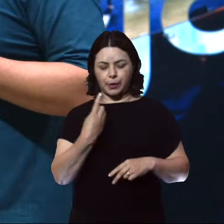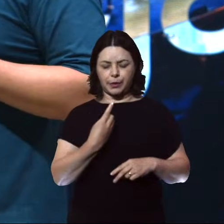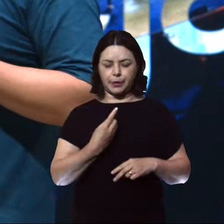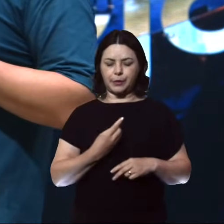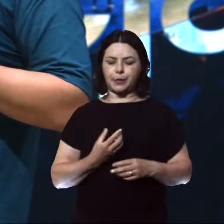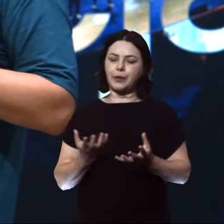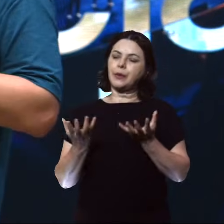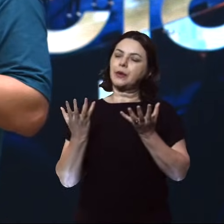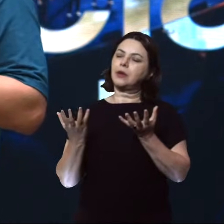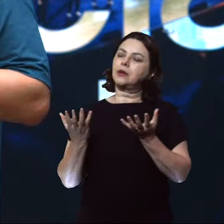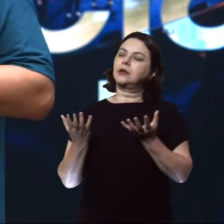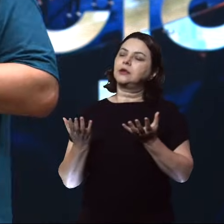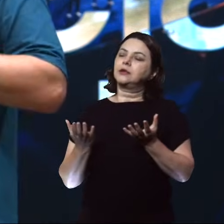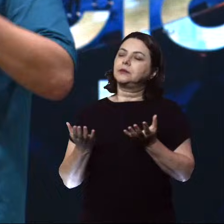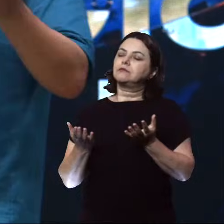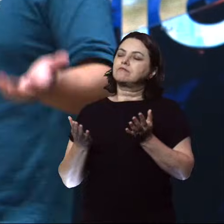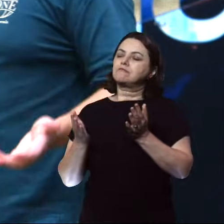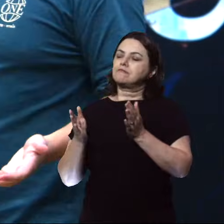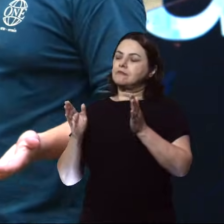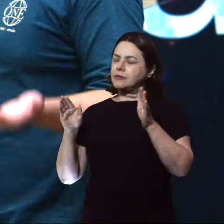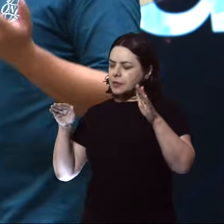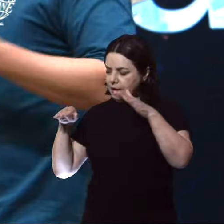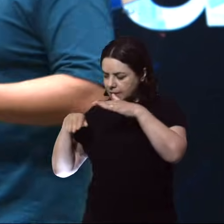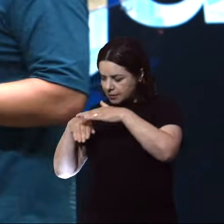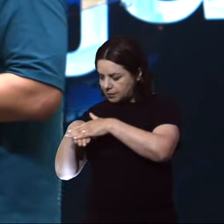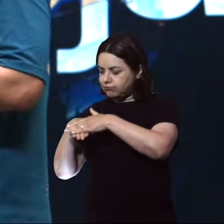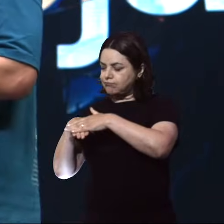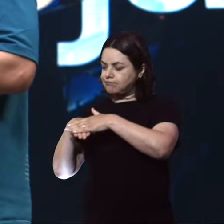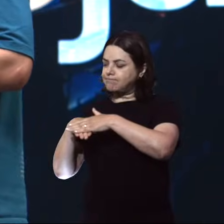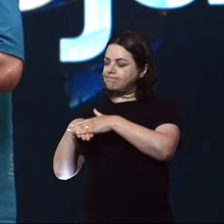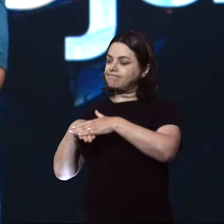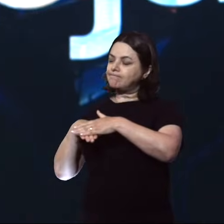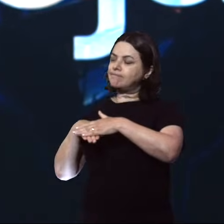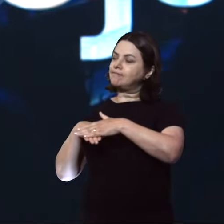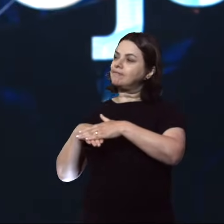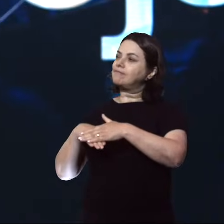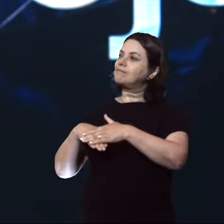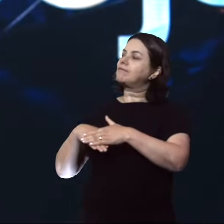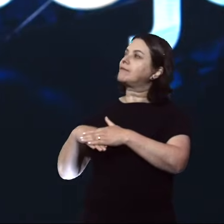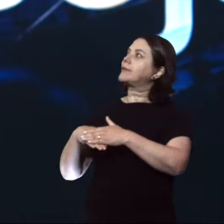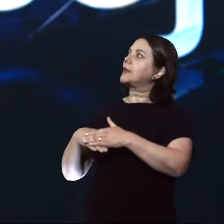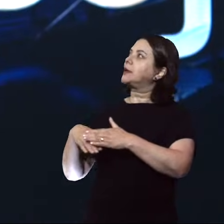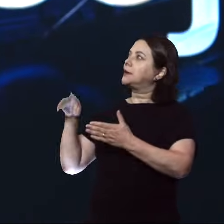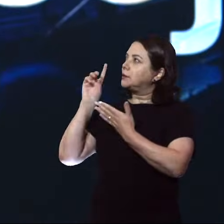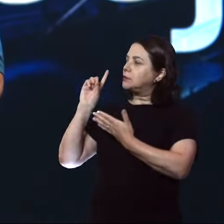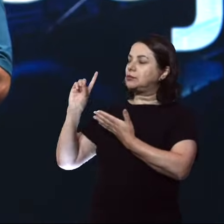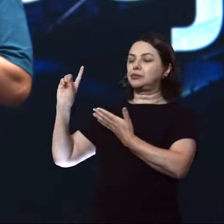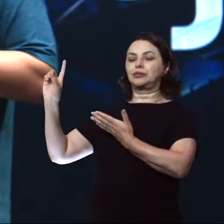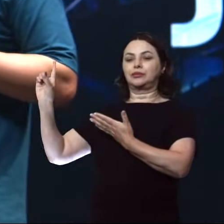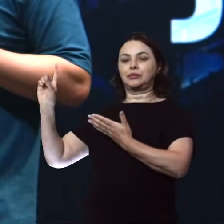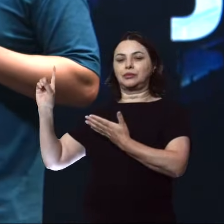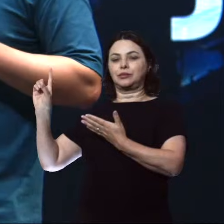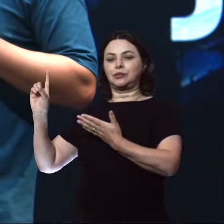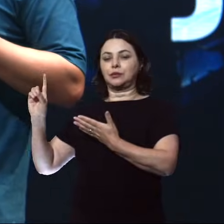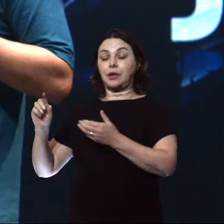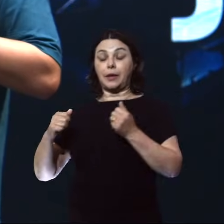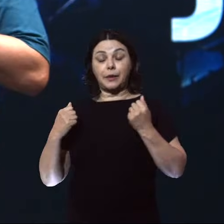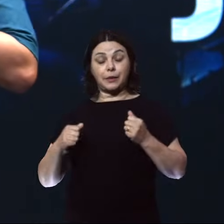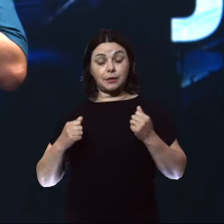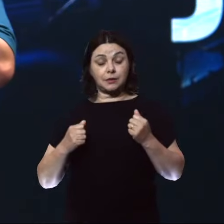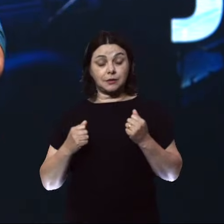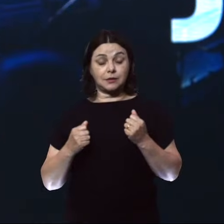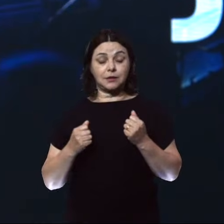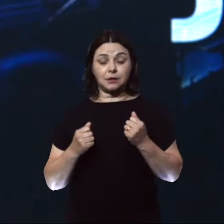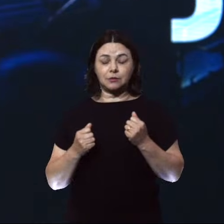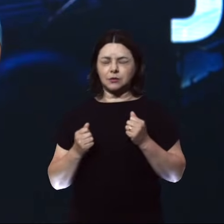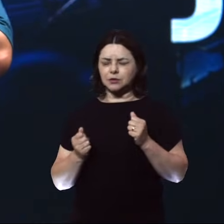Deus. E por mais que estejamos alguns sentados, outros em pé, por dentro nós precisamos estar de joelhos na Tua presença, Senhor.